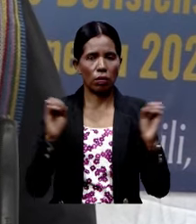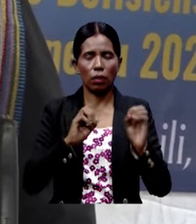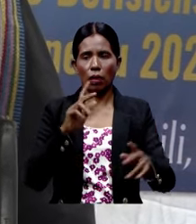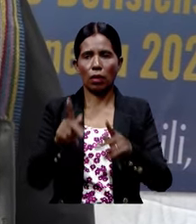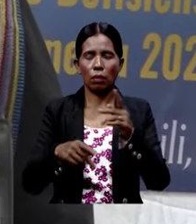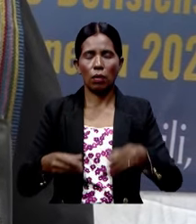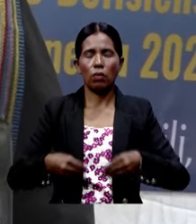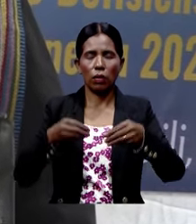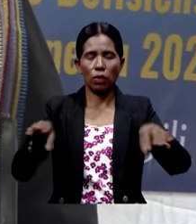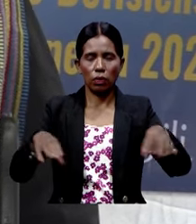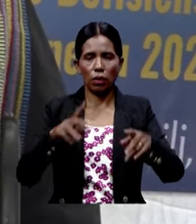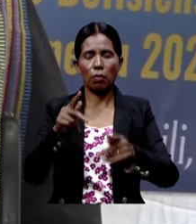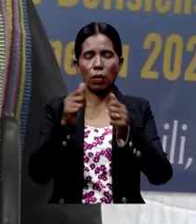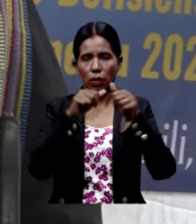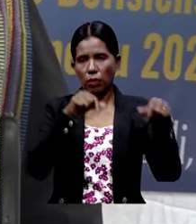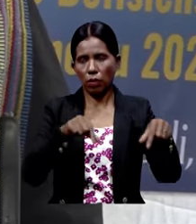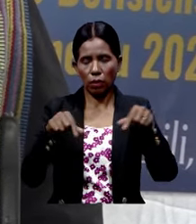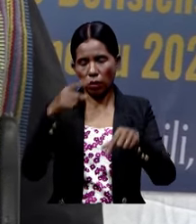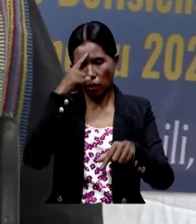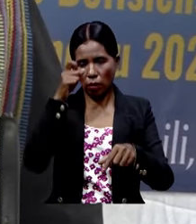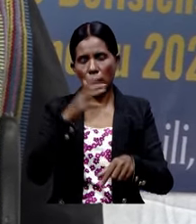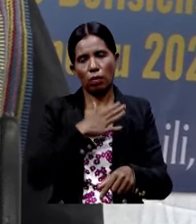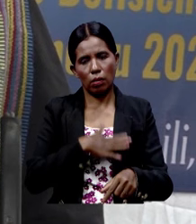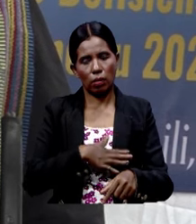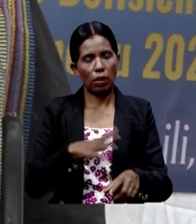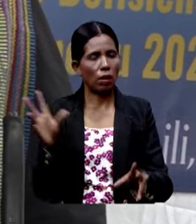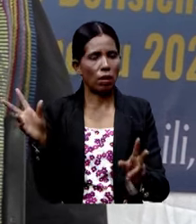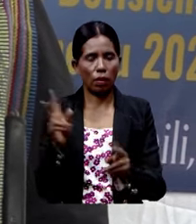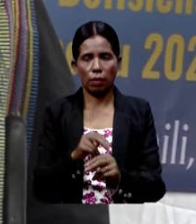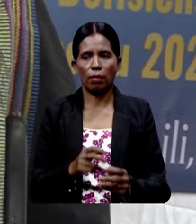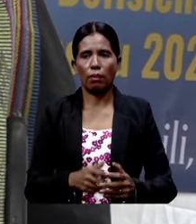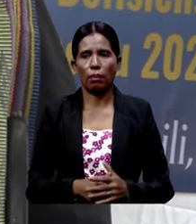for serviço by ema ho deficiência tamba cuidado nela.